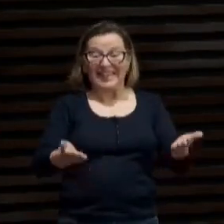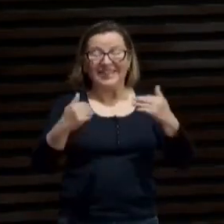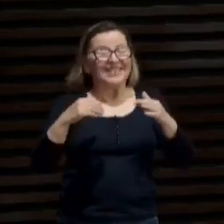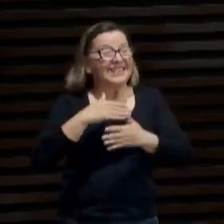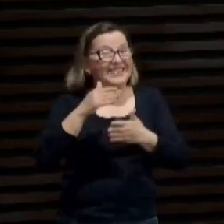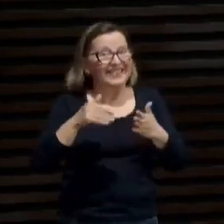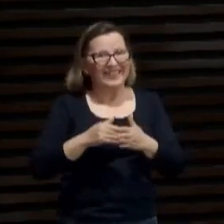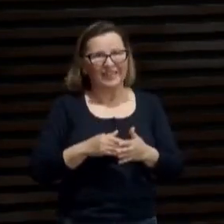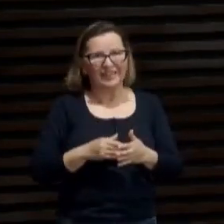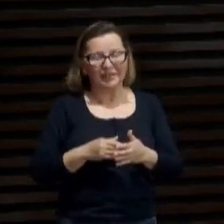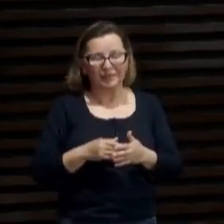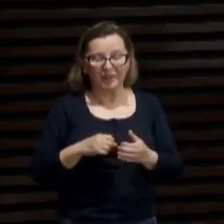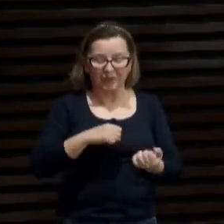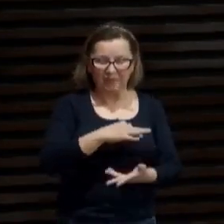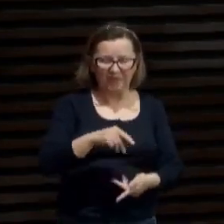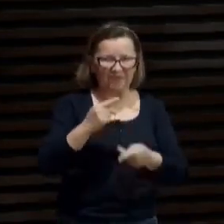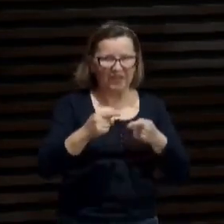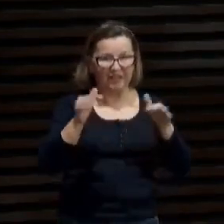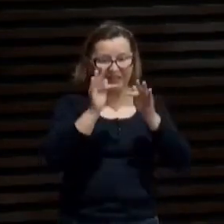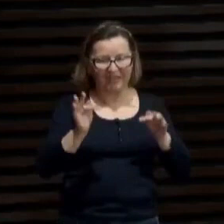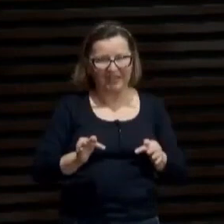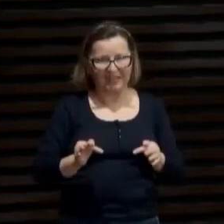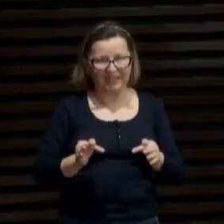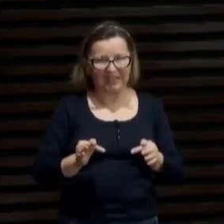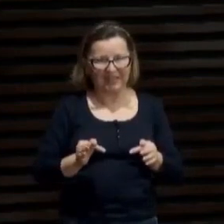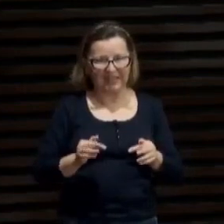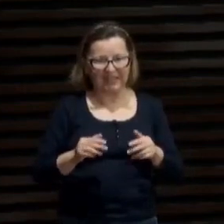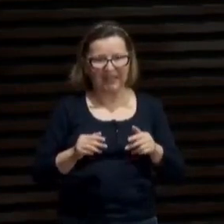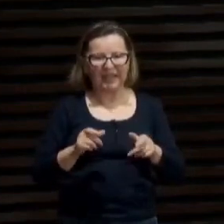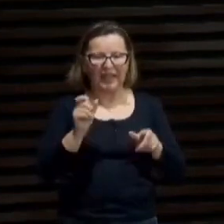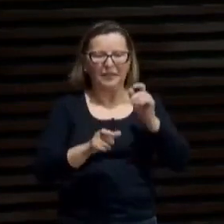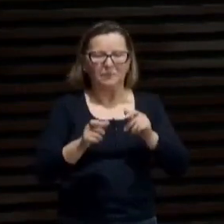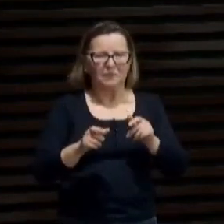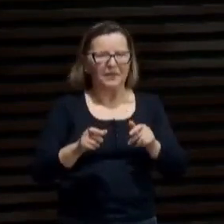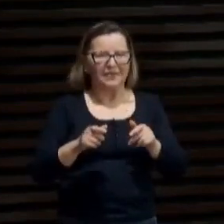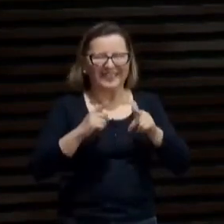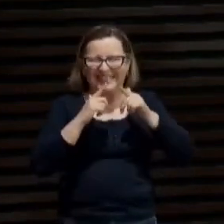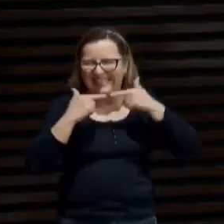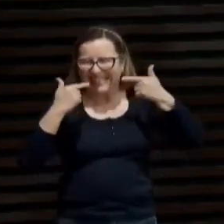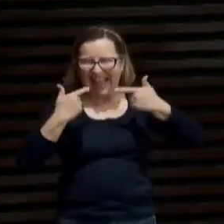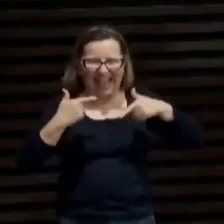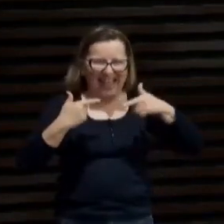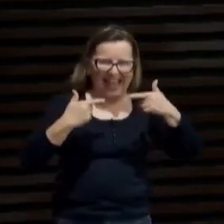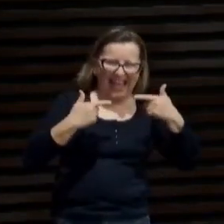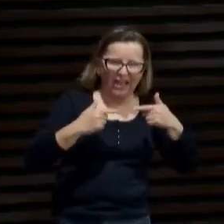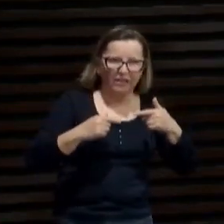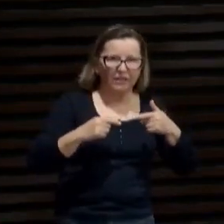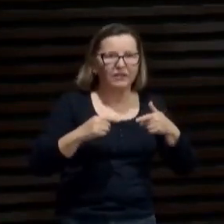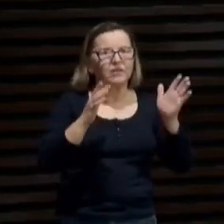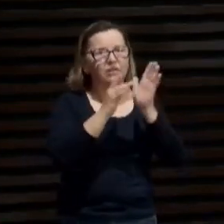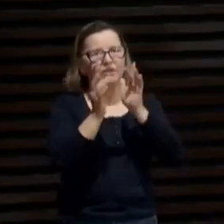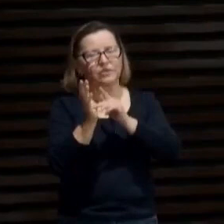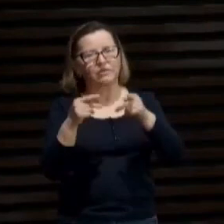O mundo diz que bem-aventurados são aqueles que racham o bico, que dá gargalhada. Jesus diz que bem-aventurados são